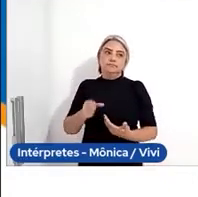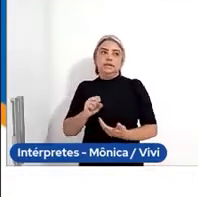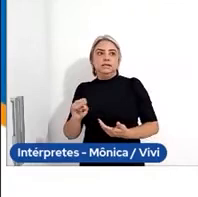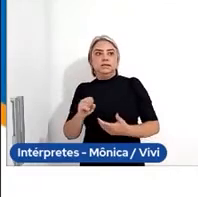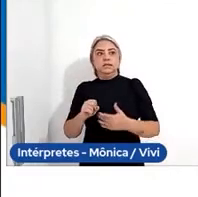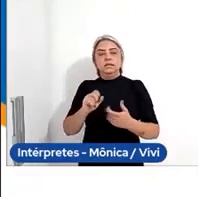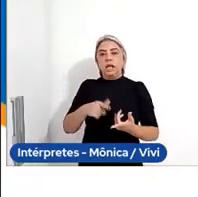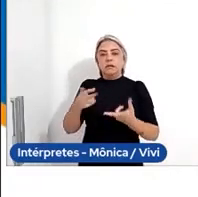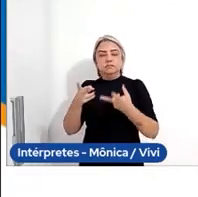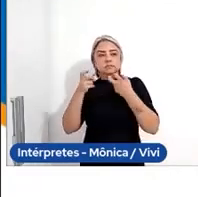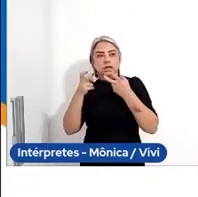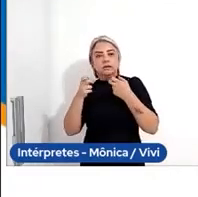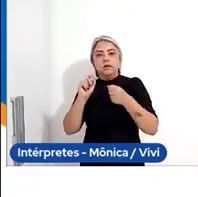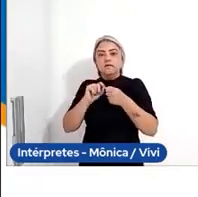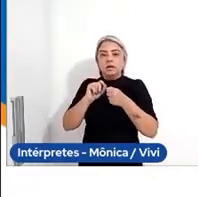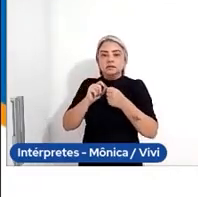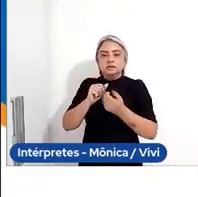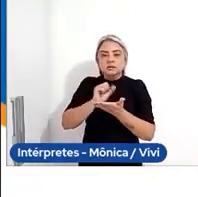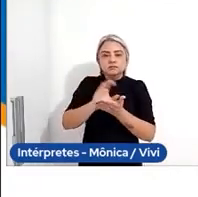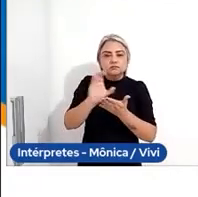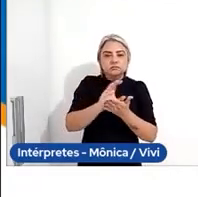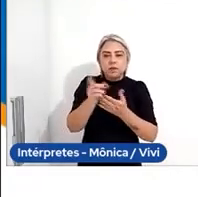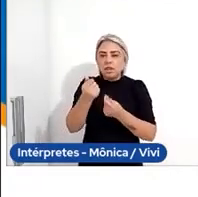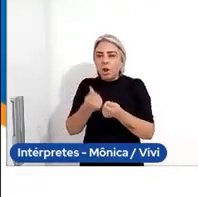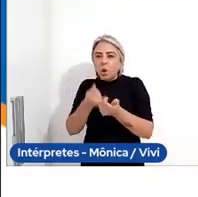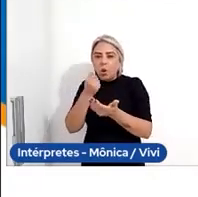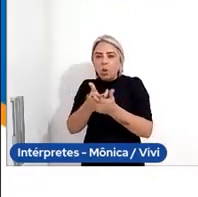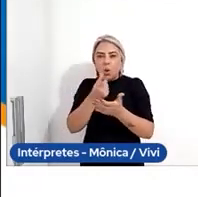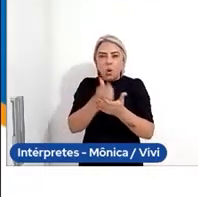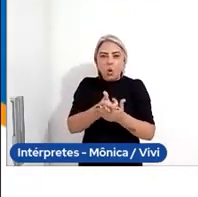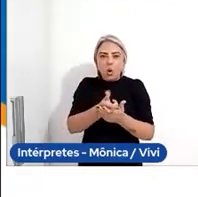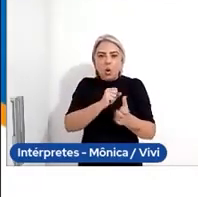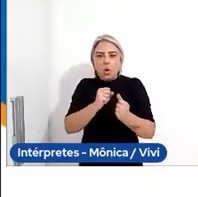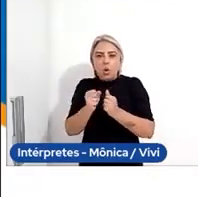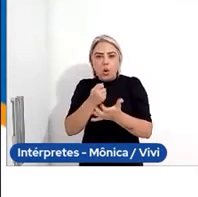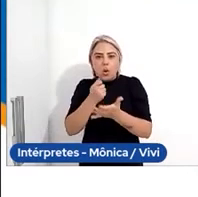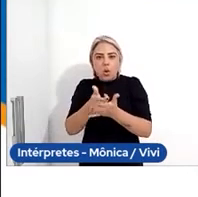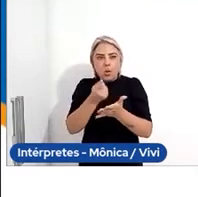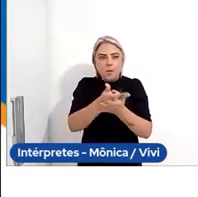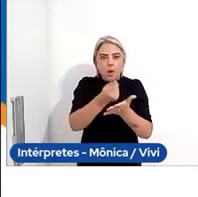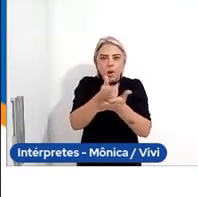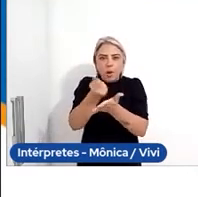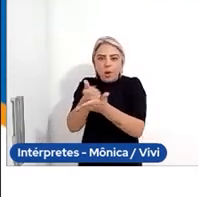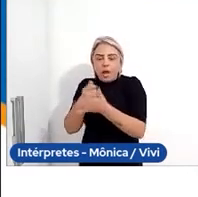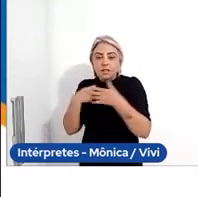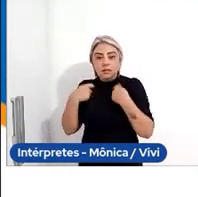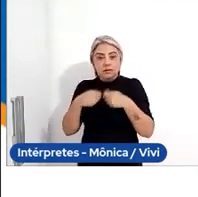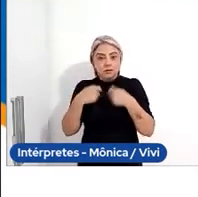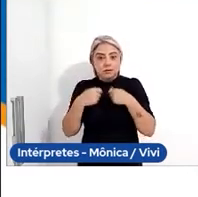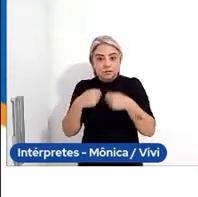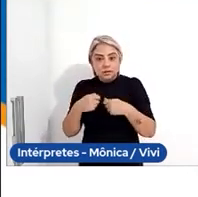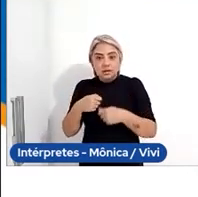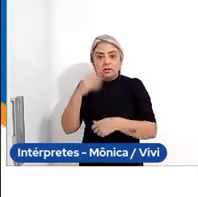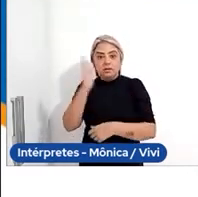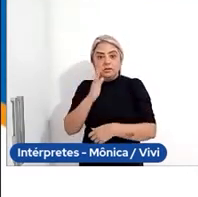passar a percepção de que fazer esses investimentos, essas compras, usar o poder, o gigantesco poder de compra, a gigantesca necessidade que o Brasil tem de